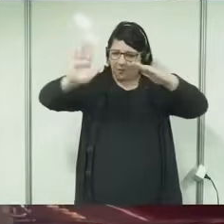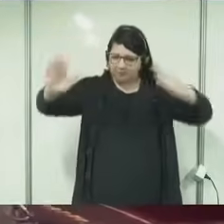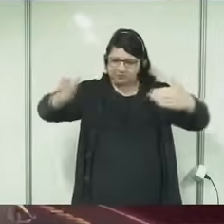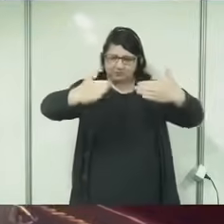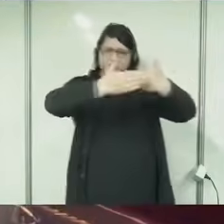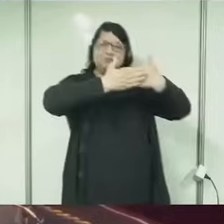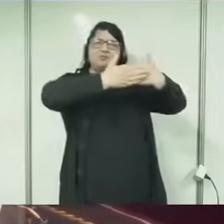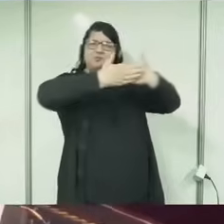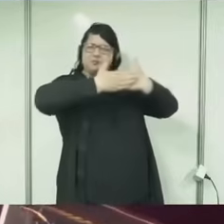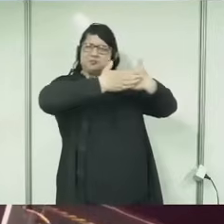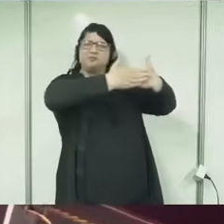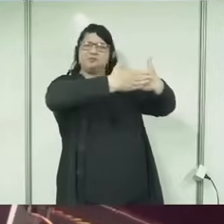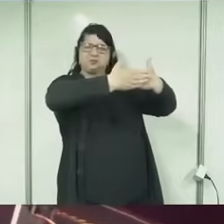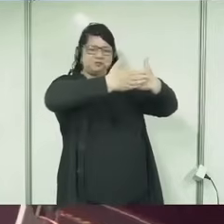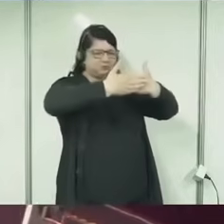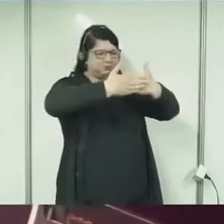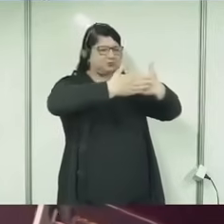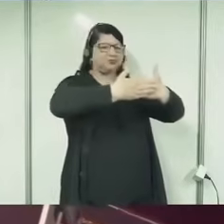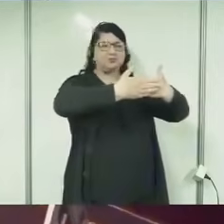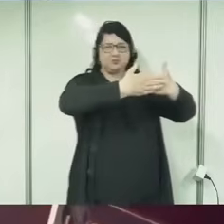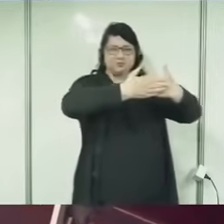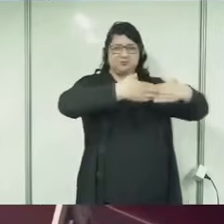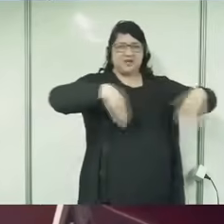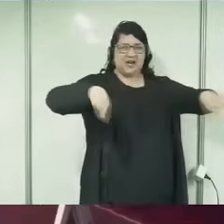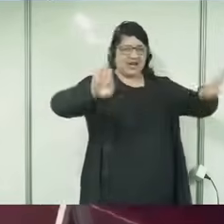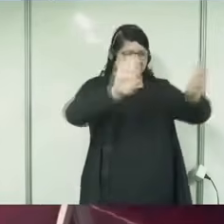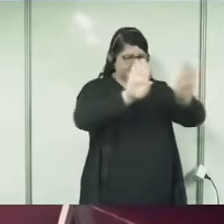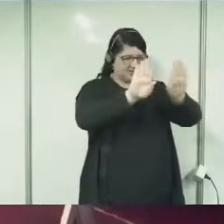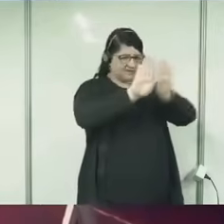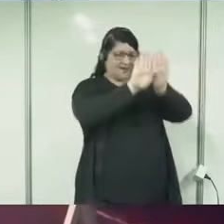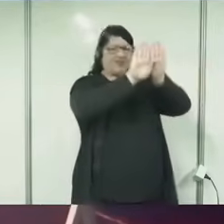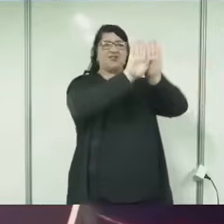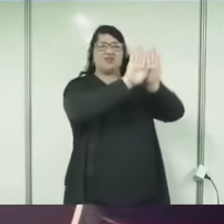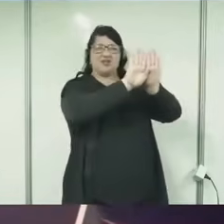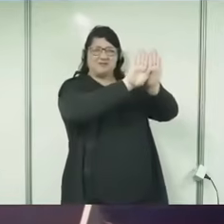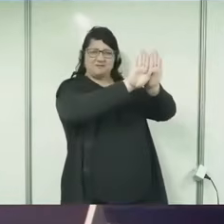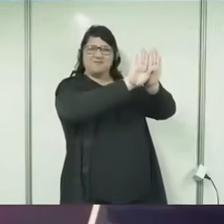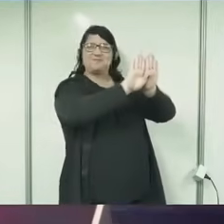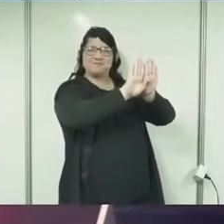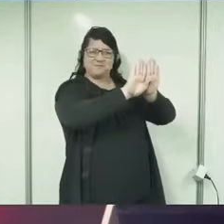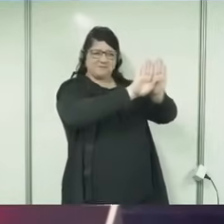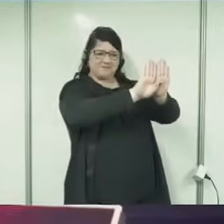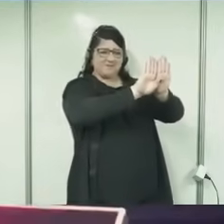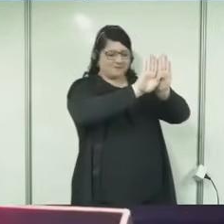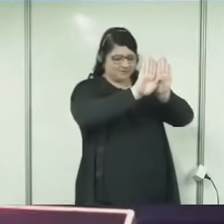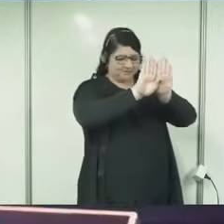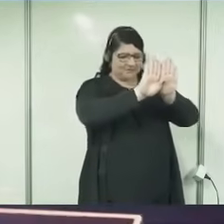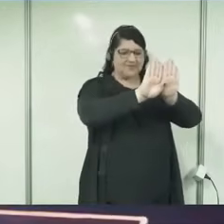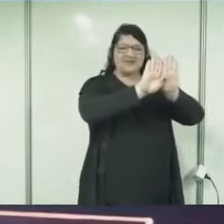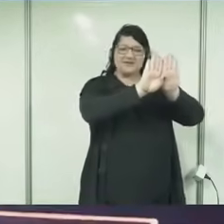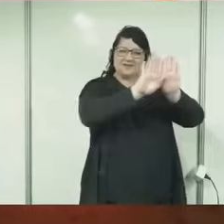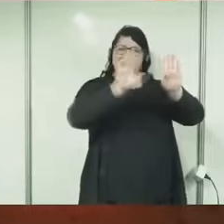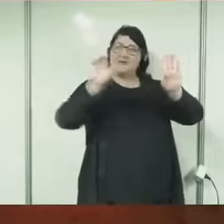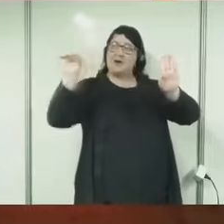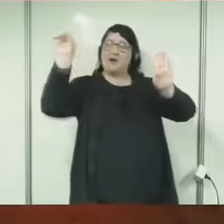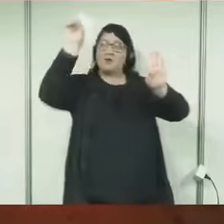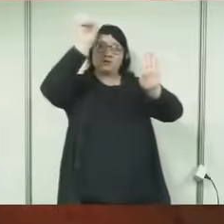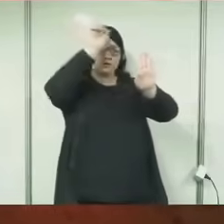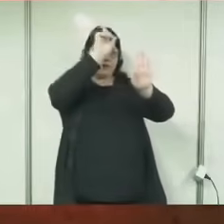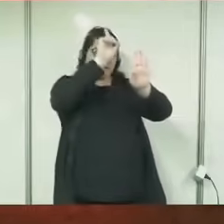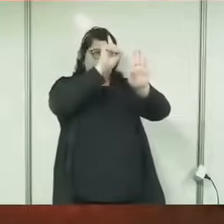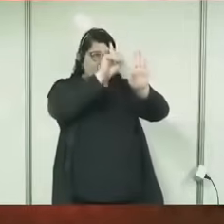terrores nem portas que se fechem diante da tua